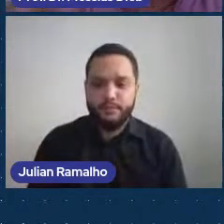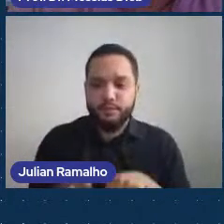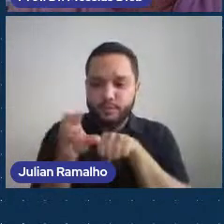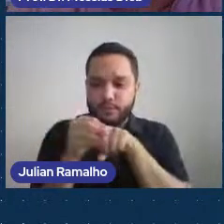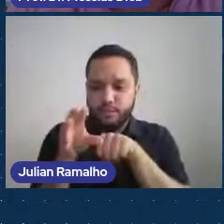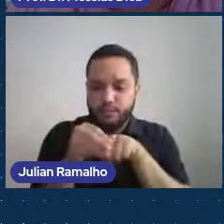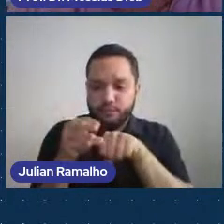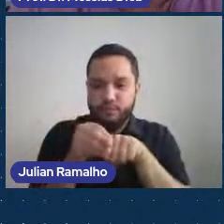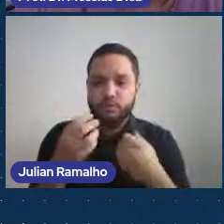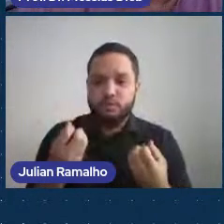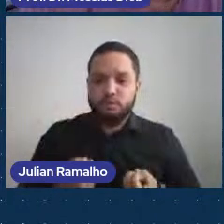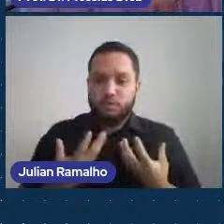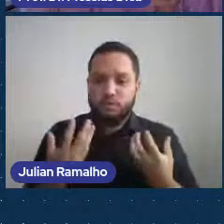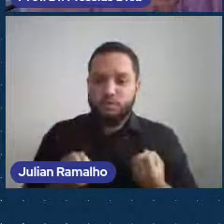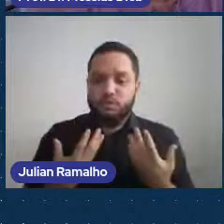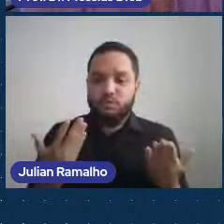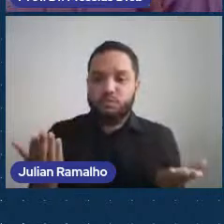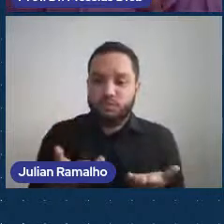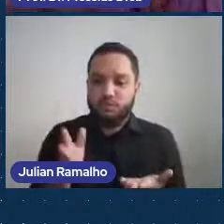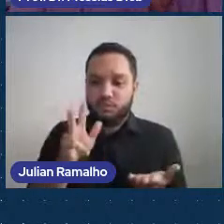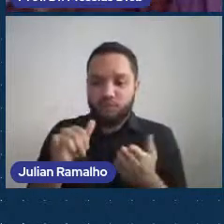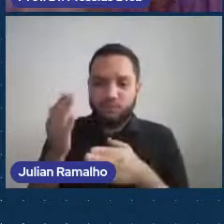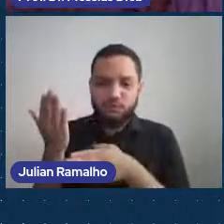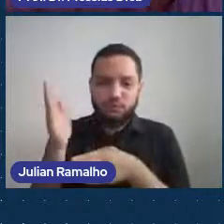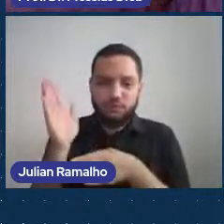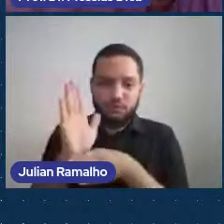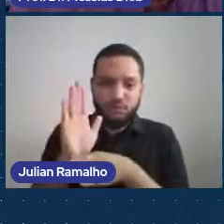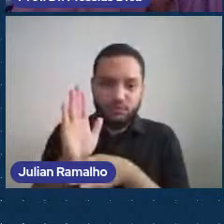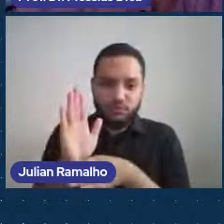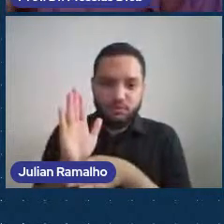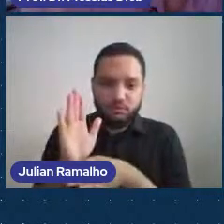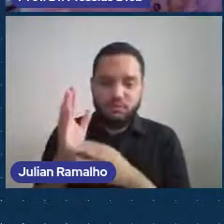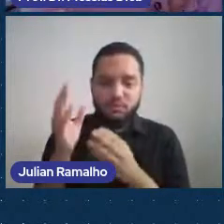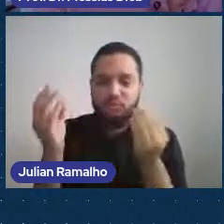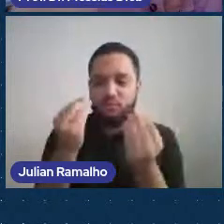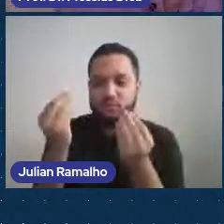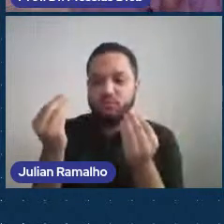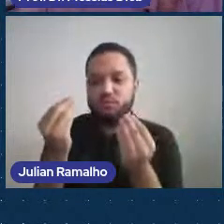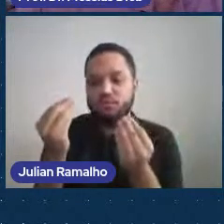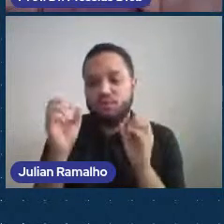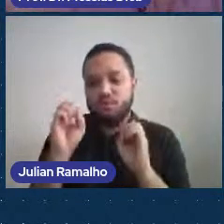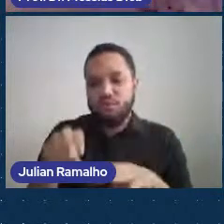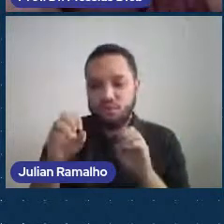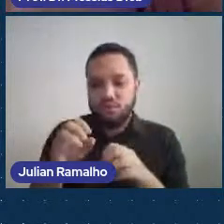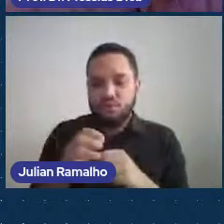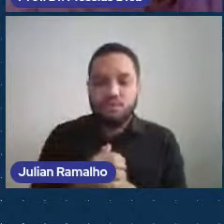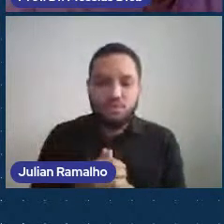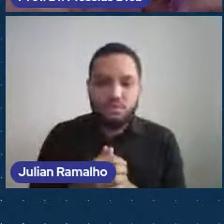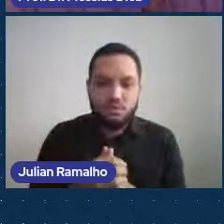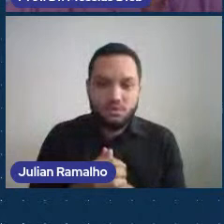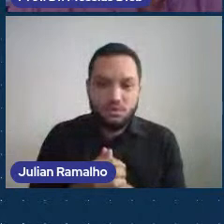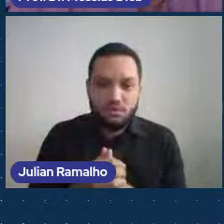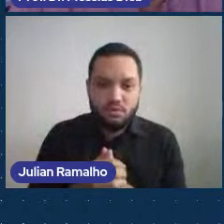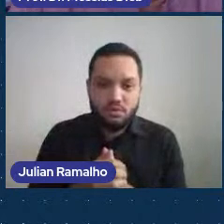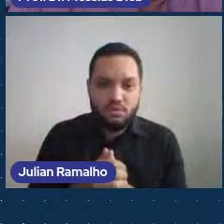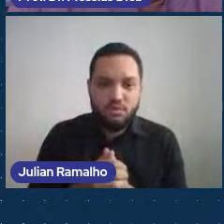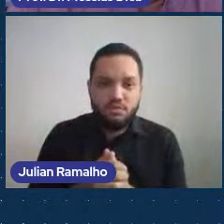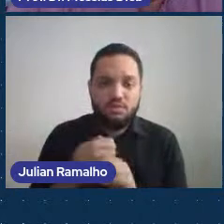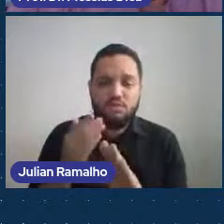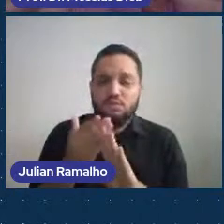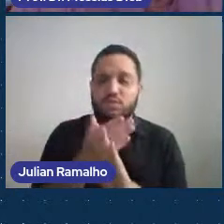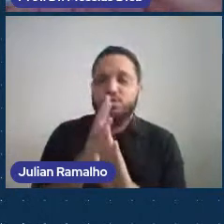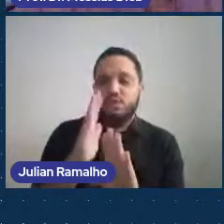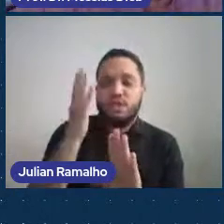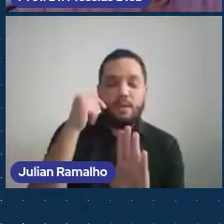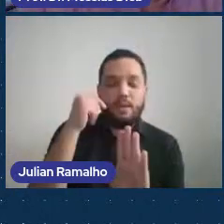vai ser produzido a partir disso vai contribuir com o que a mais na educação a partir daquilo que já se sabe sobre aquele